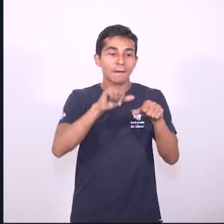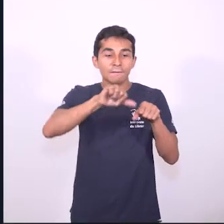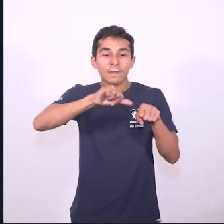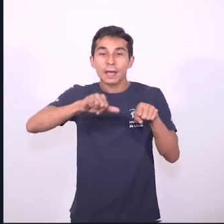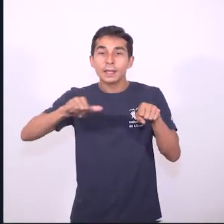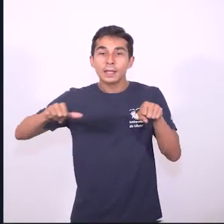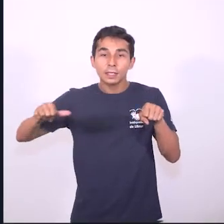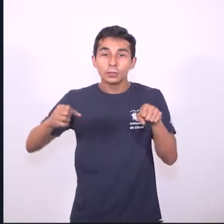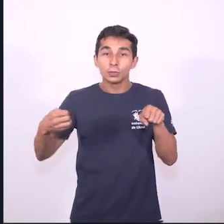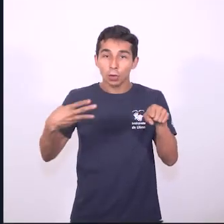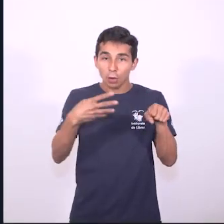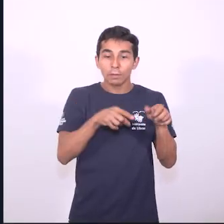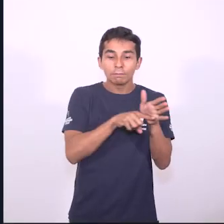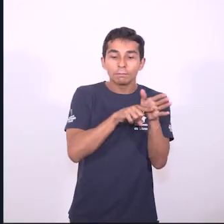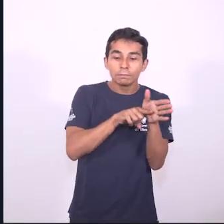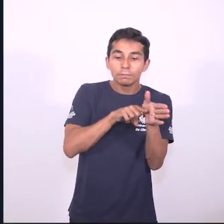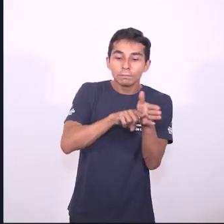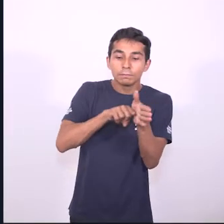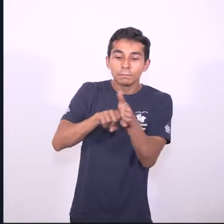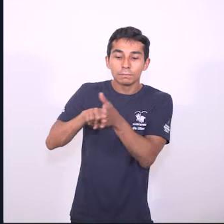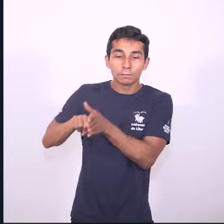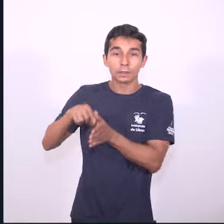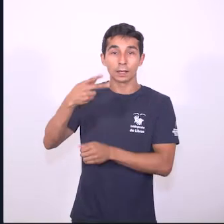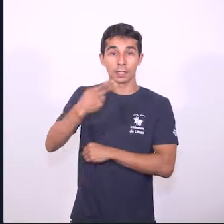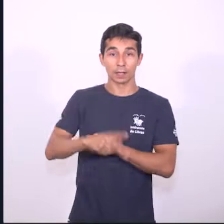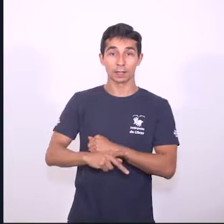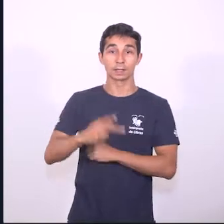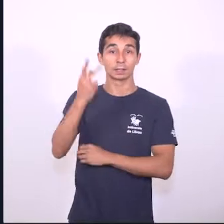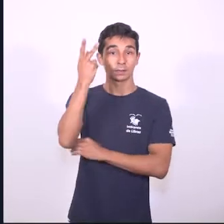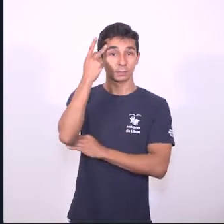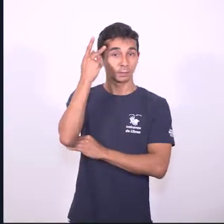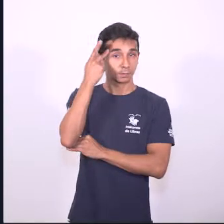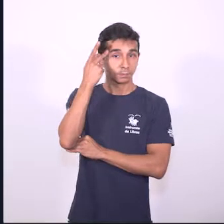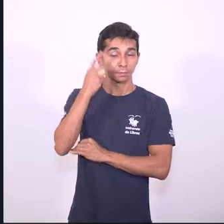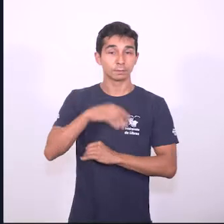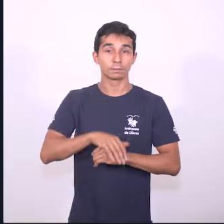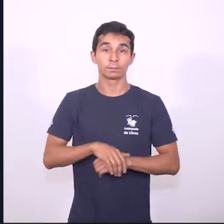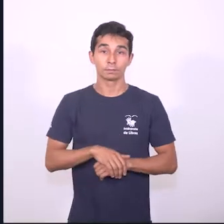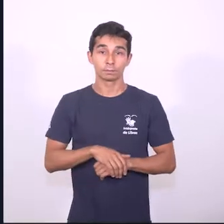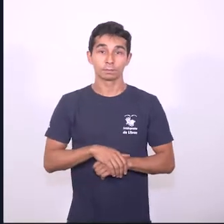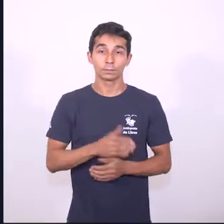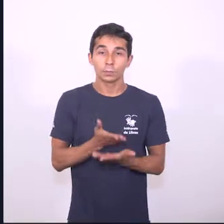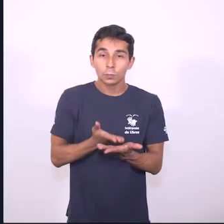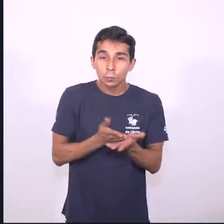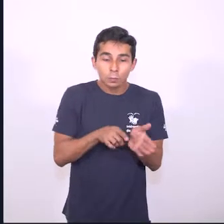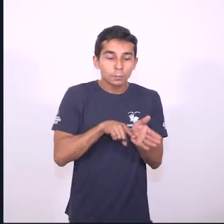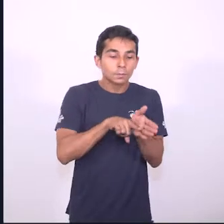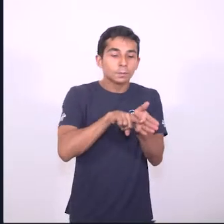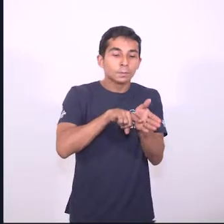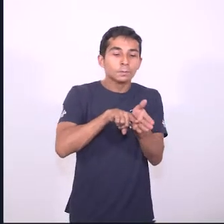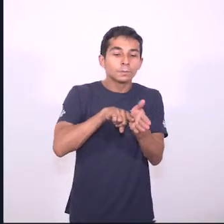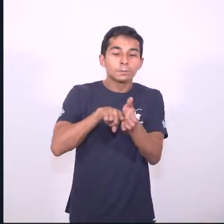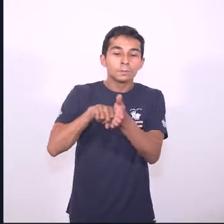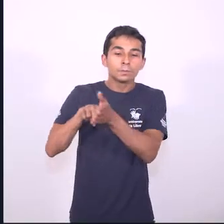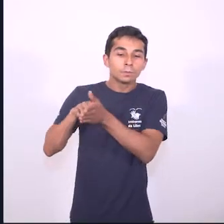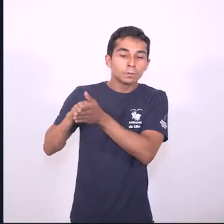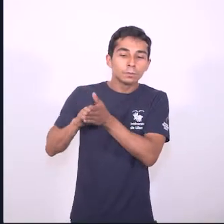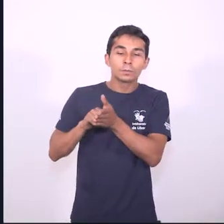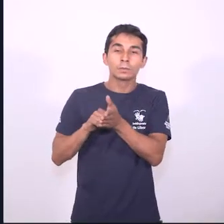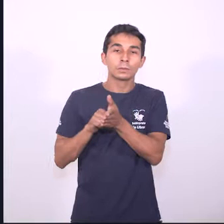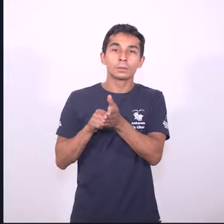SARS-CoV-2 no município de São Paulo. Esse monitoramento, esse estudo, o principal objetivo